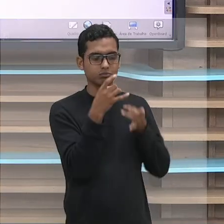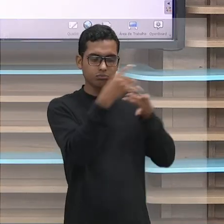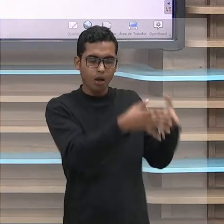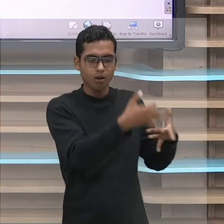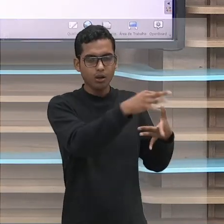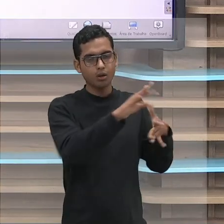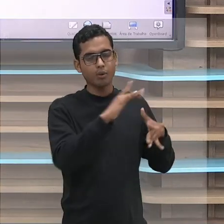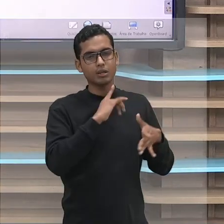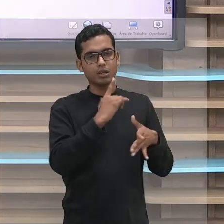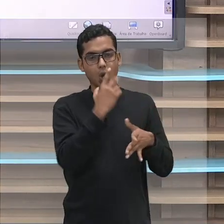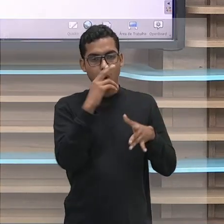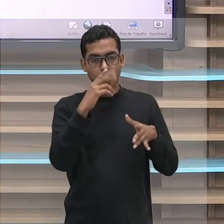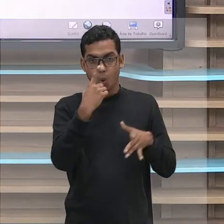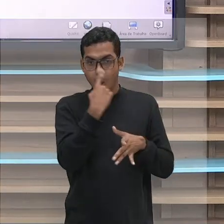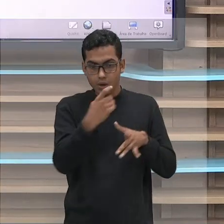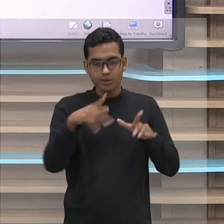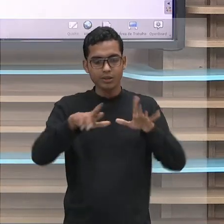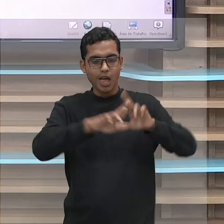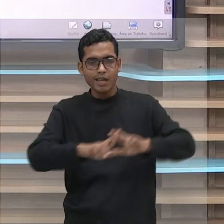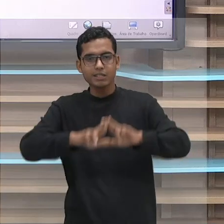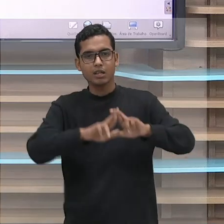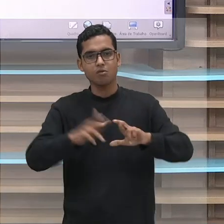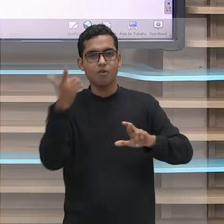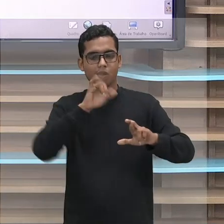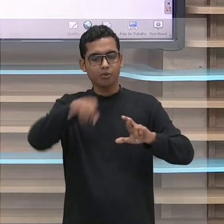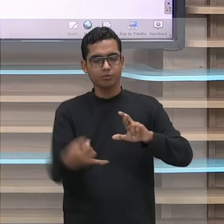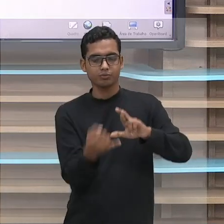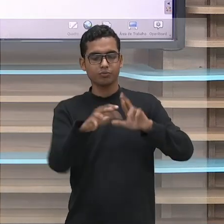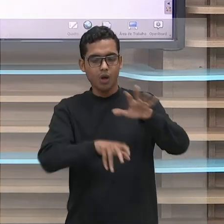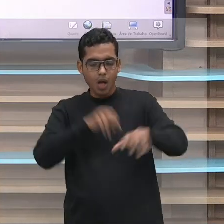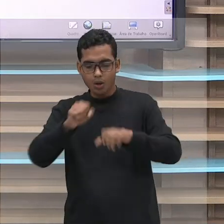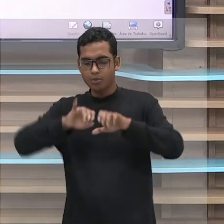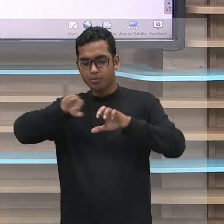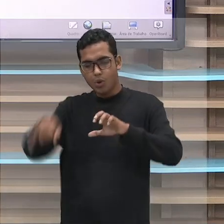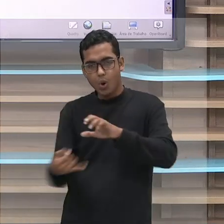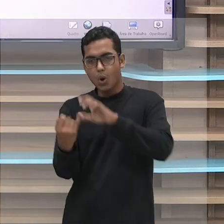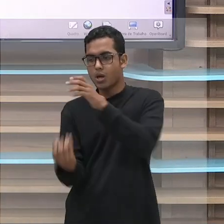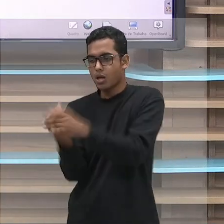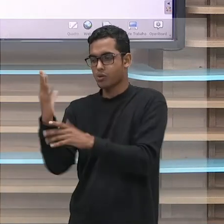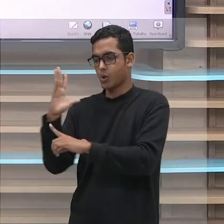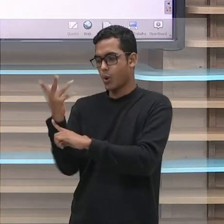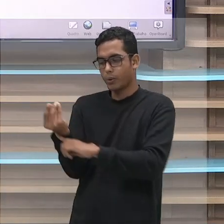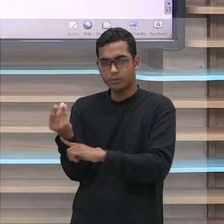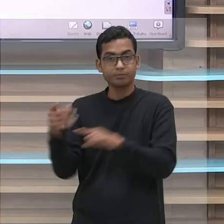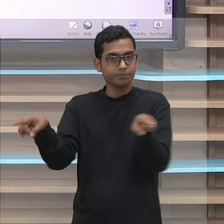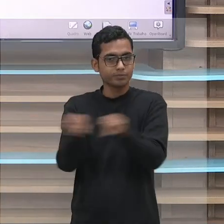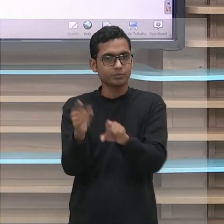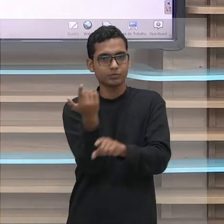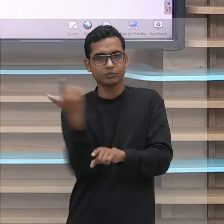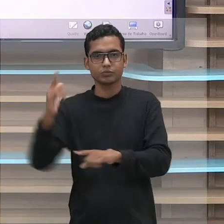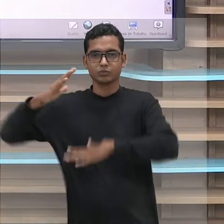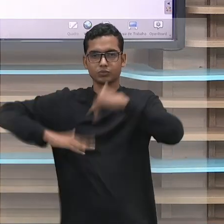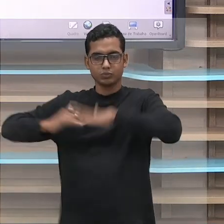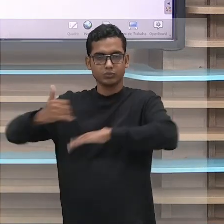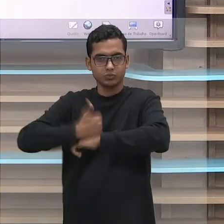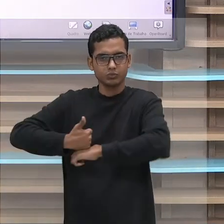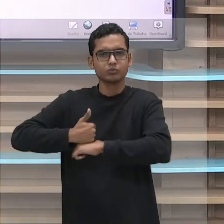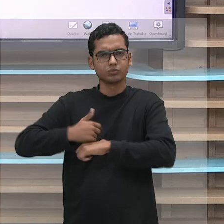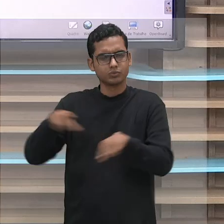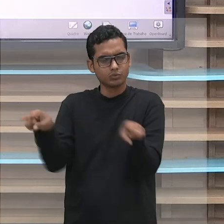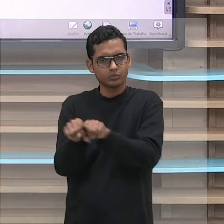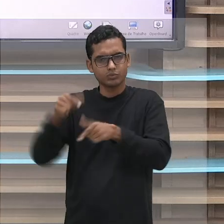arte contemporânea, eles utilizam muito essa questão da arte povera. Nós temos um outro artista que também trabalha nesse